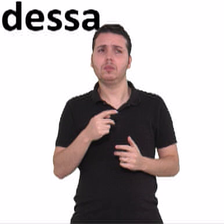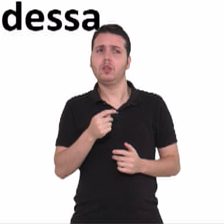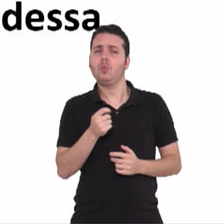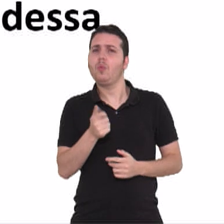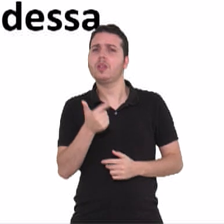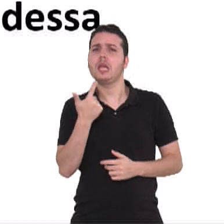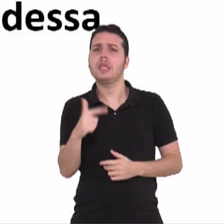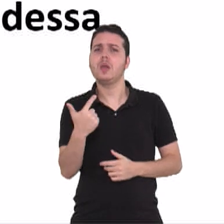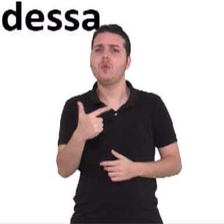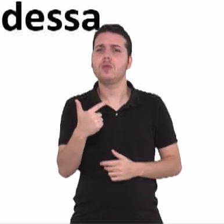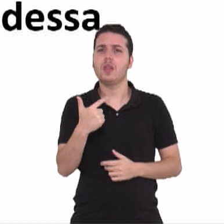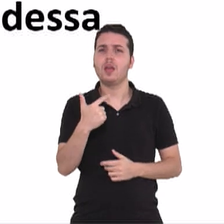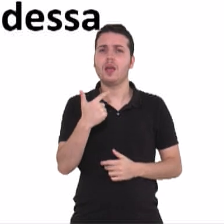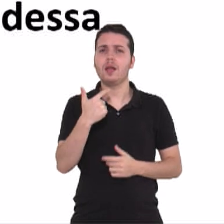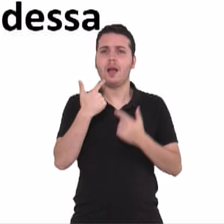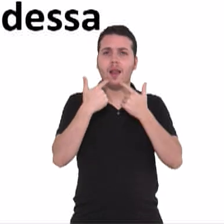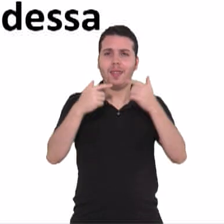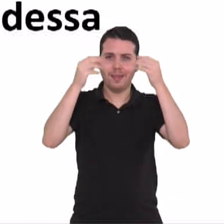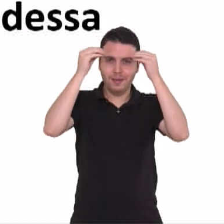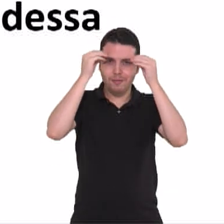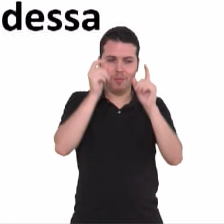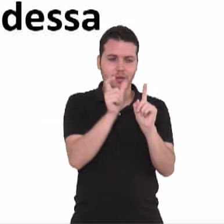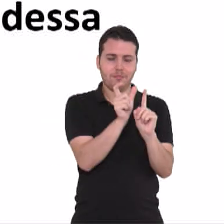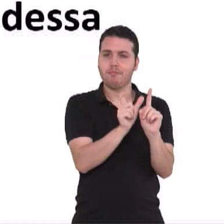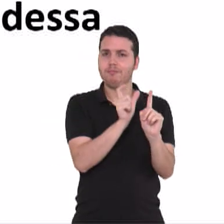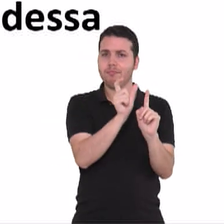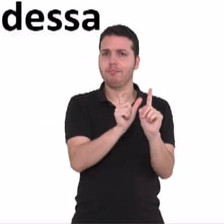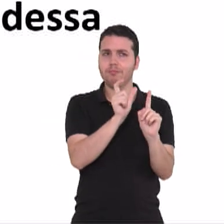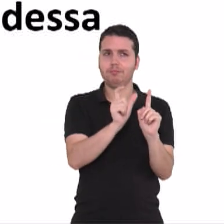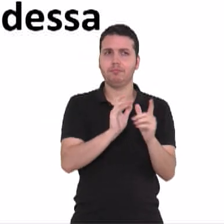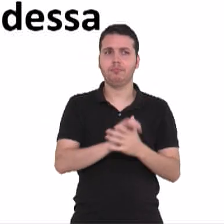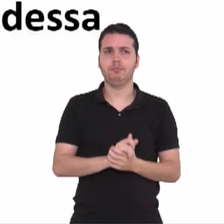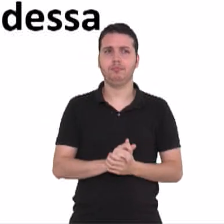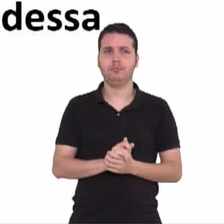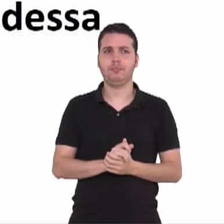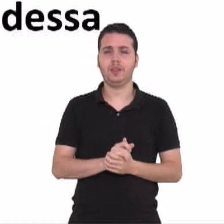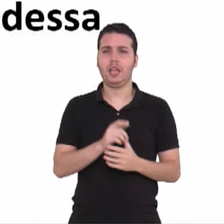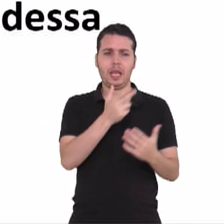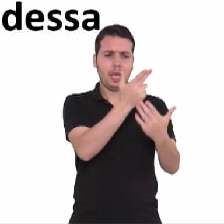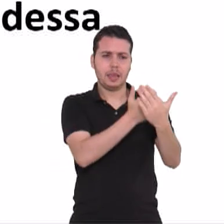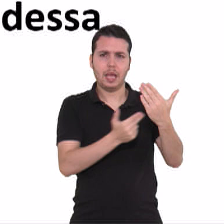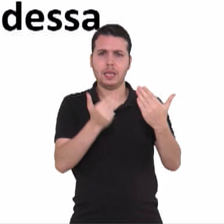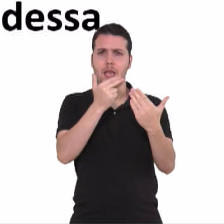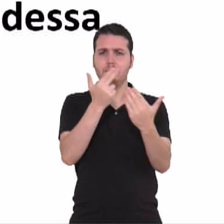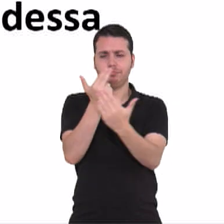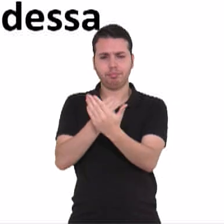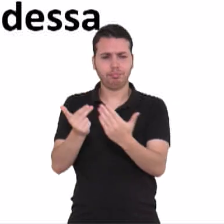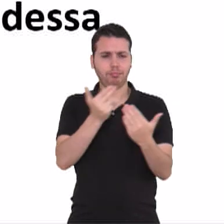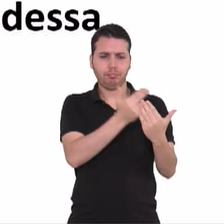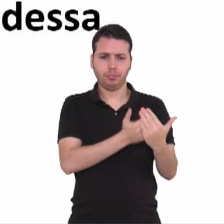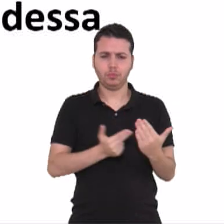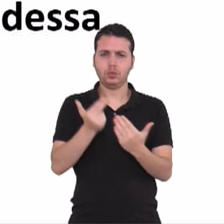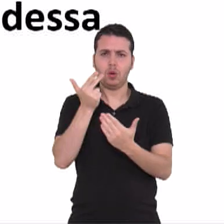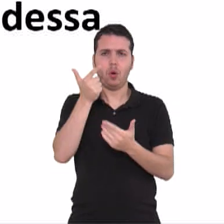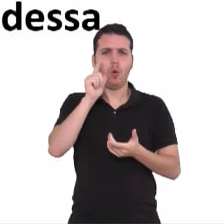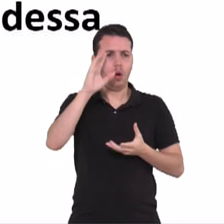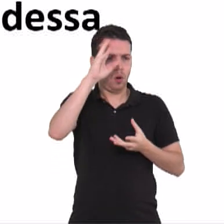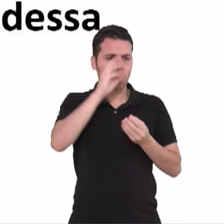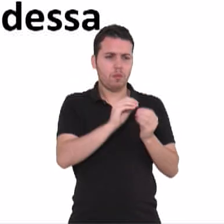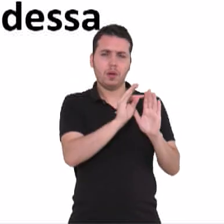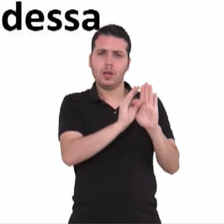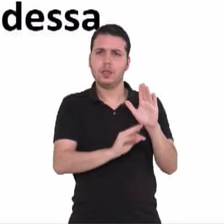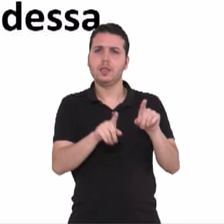verbal. Os desenhos e a separação dos quadrinhos são elementos responsáveis pela construção do texto, além dos usos